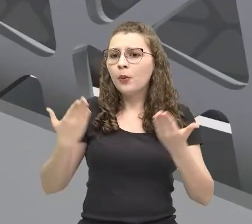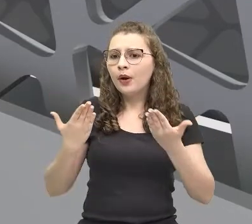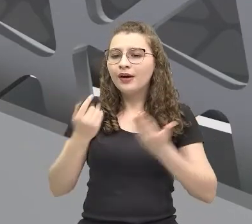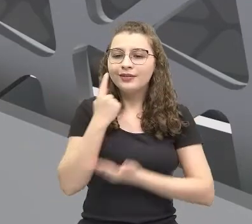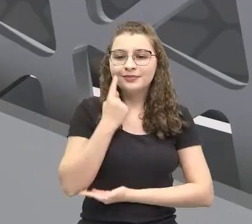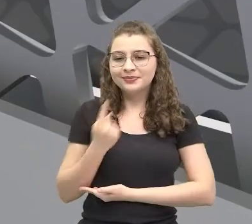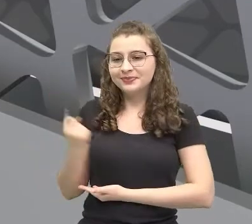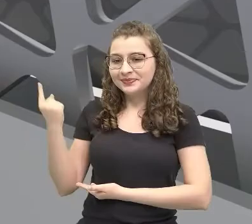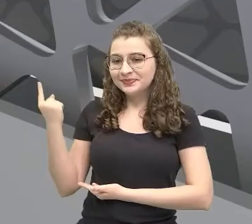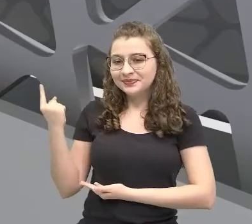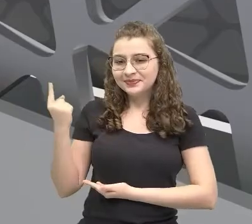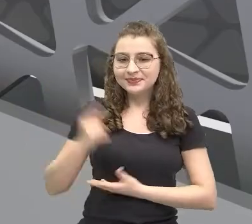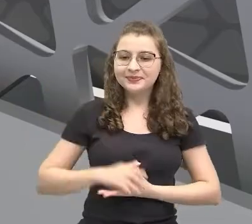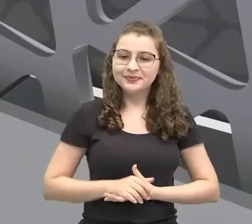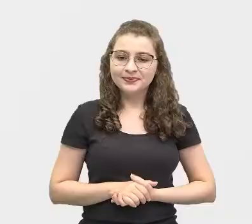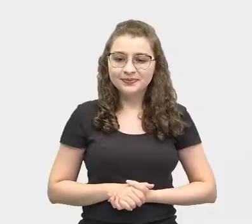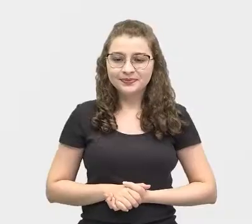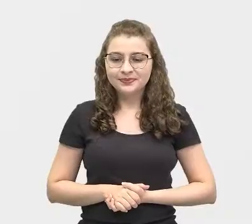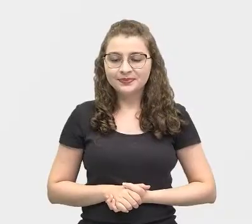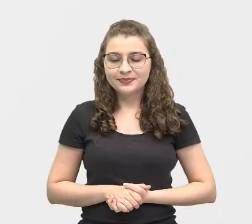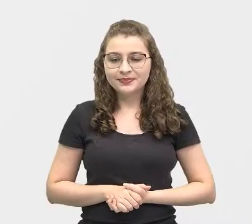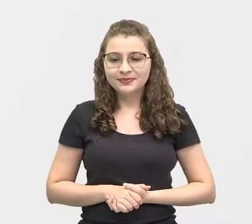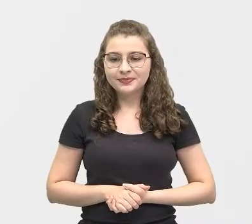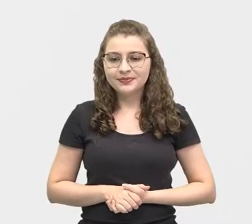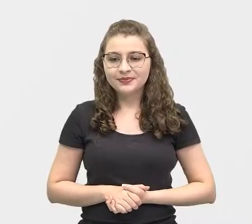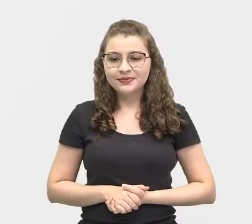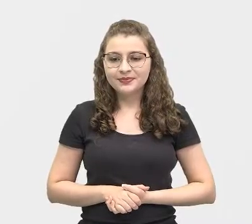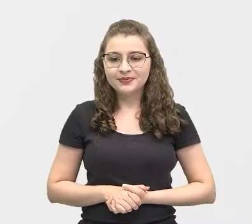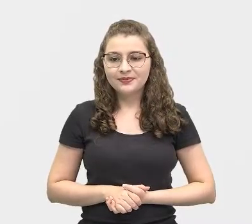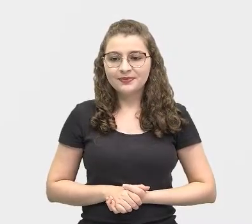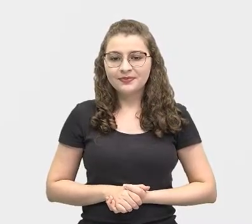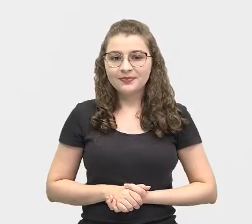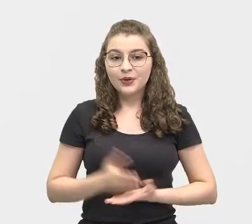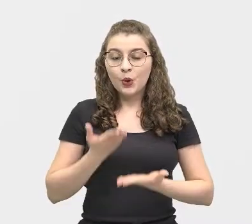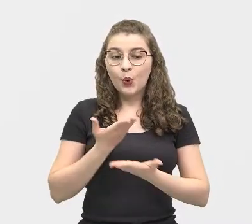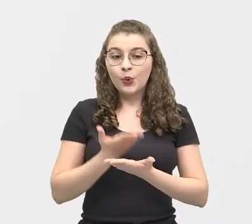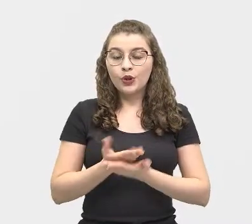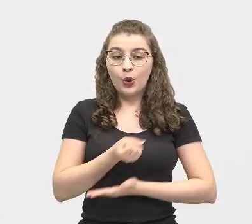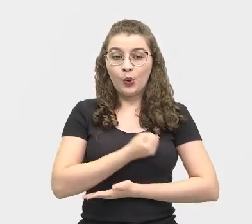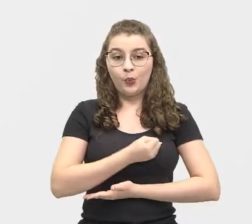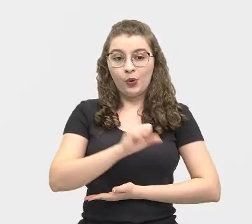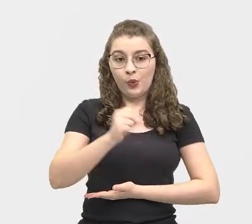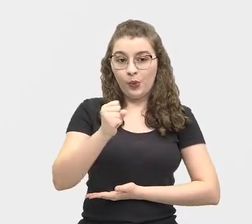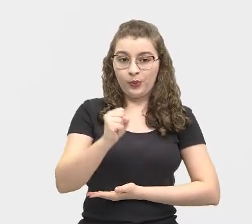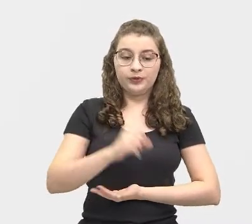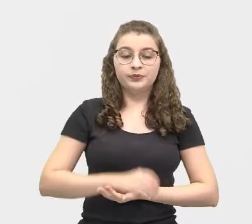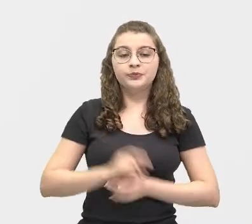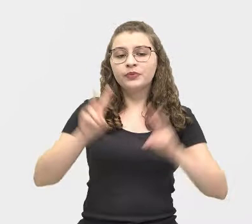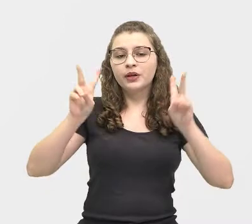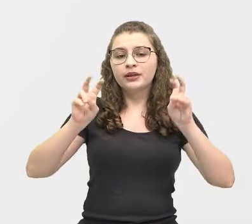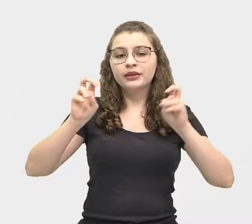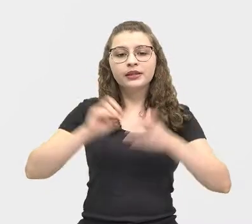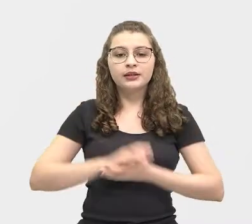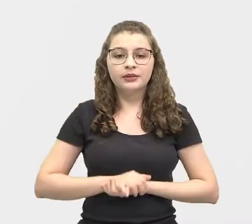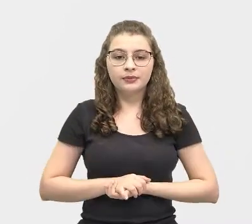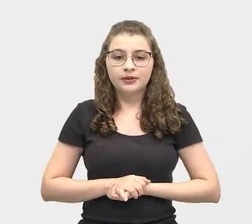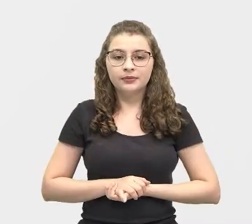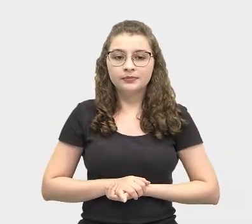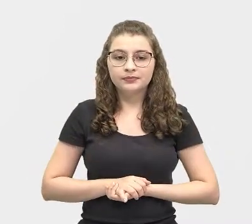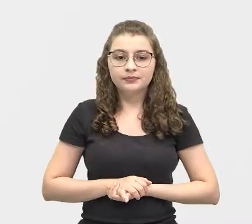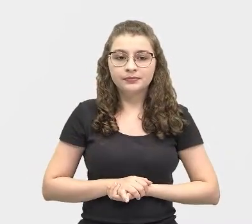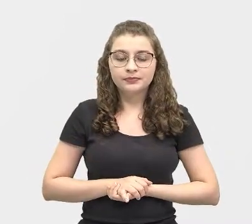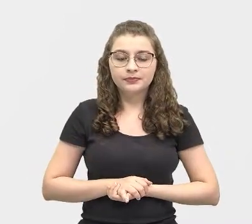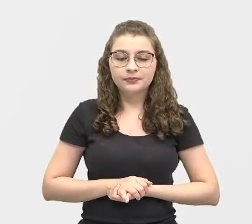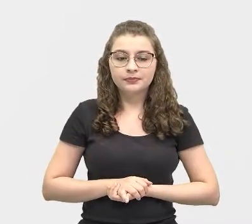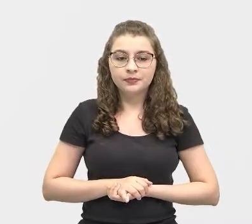aula de hoje? Vamos lá, olha só. Aula 8, objeto do conhecimento,